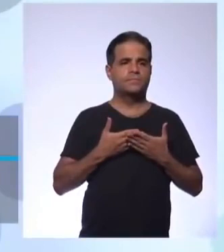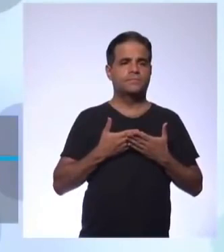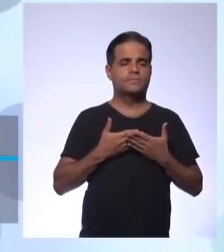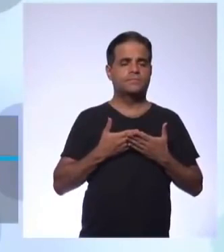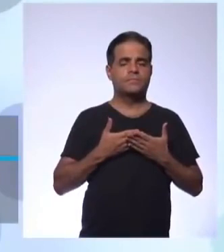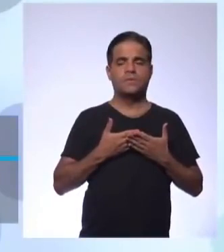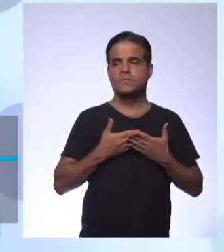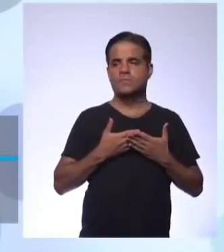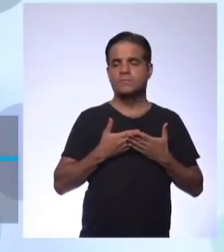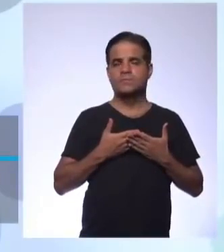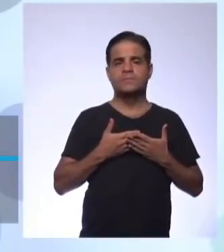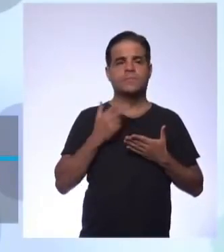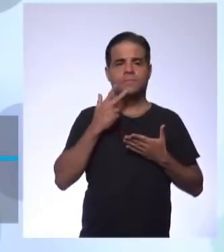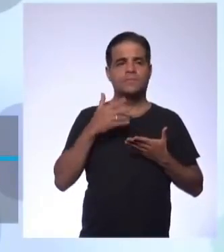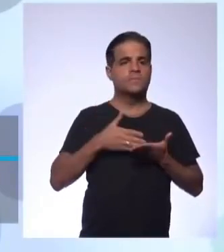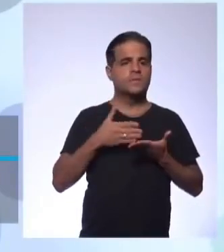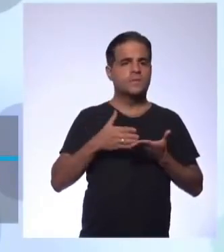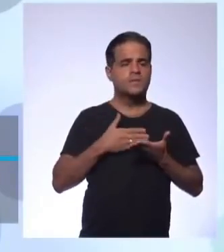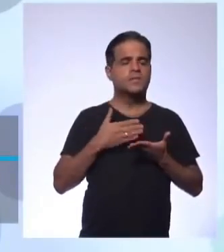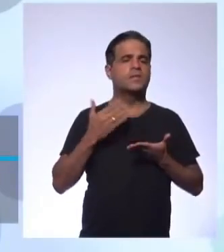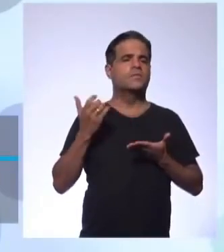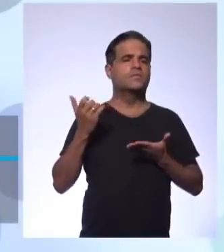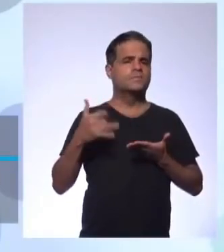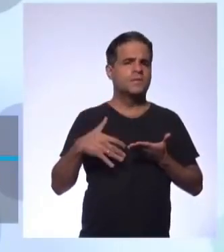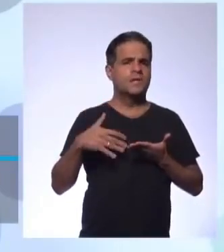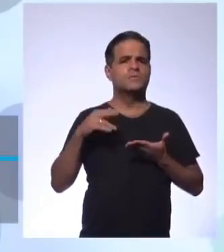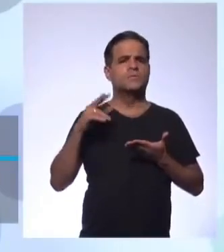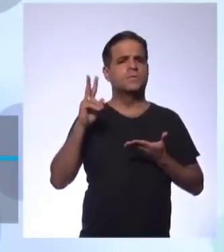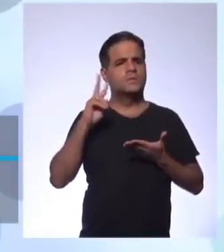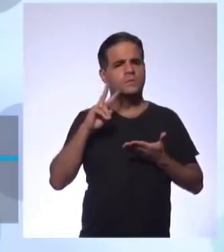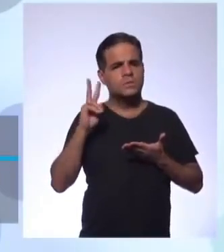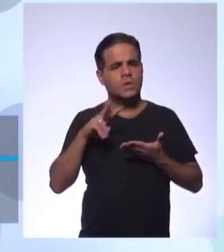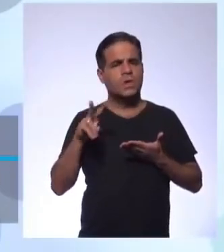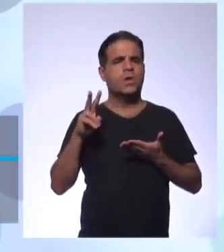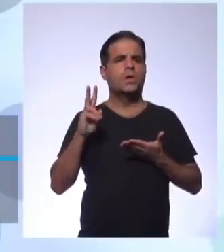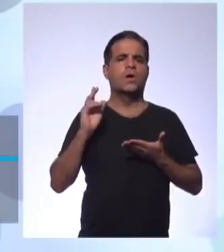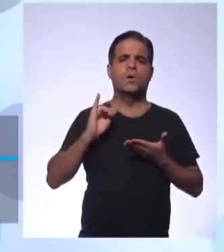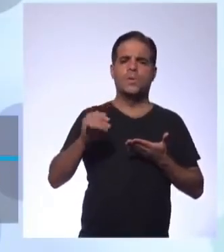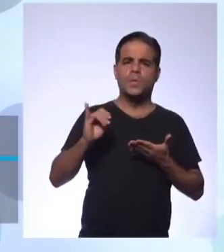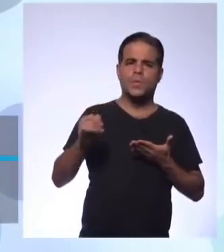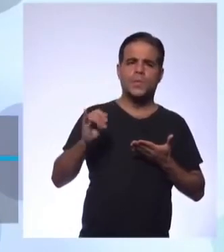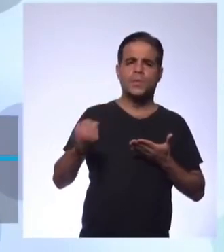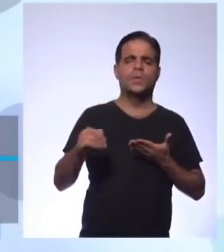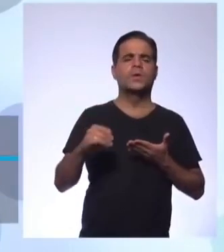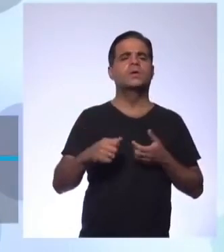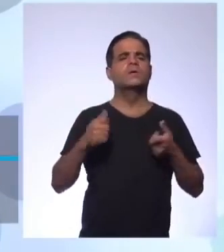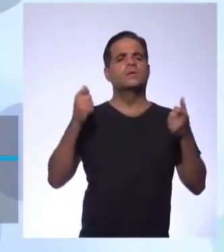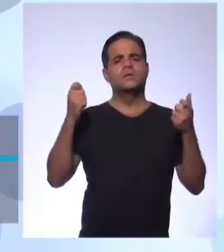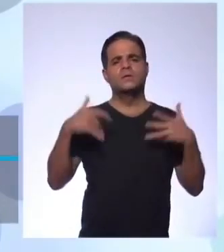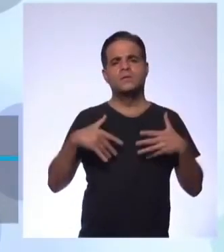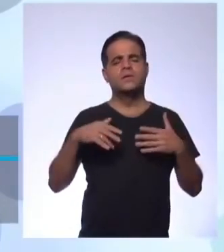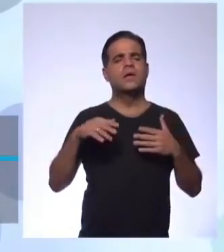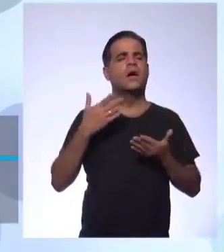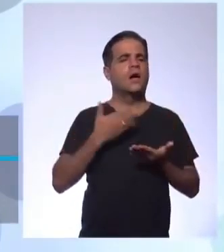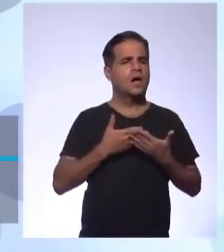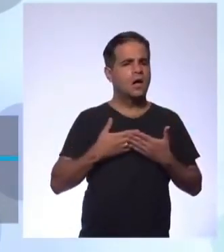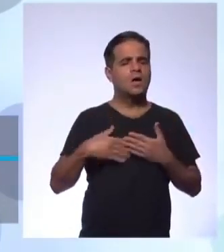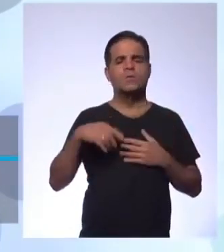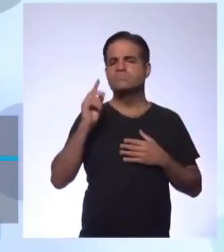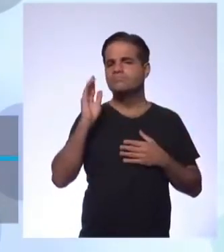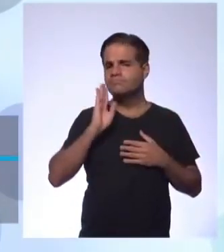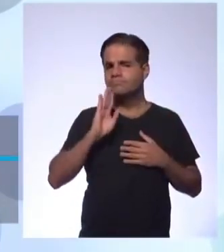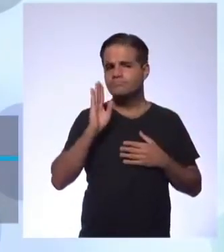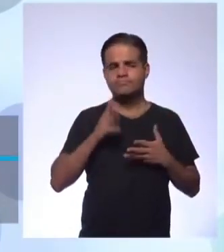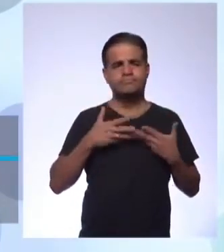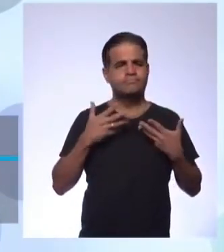sobre livros, vamos falar sobre enredo, vamos falar sobre o narrador. Serão aulas divertidas, espero que vocês